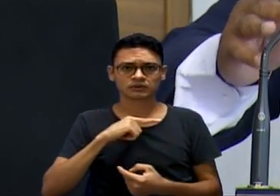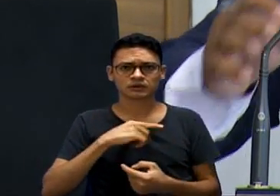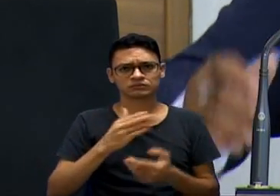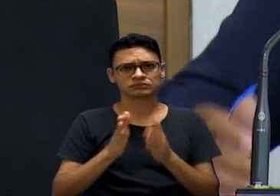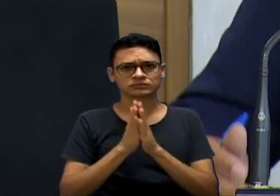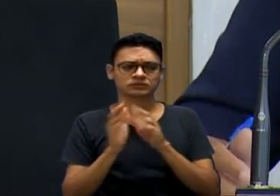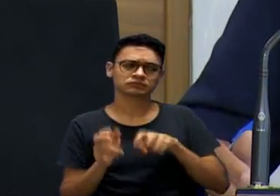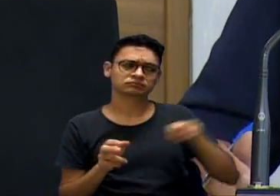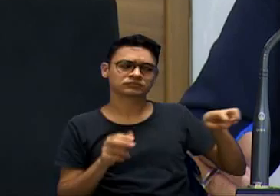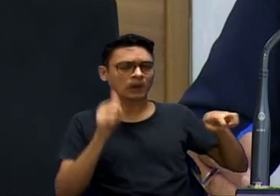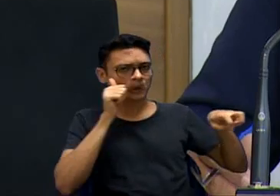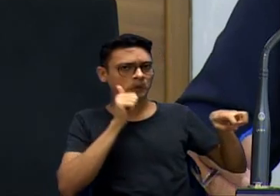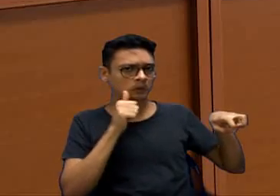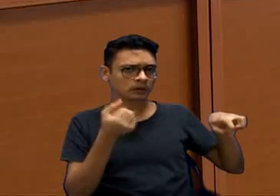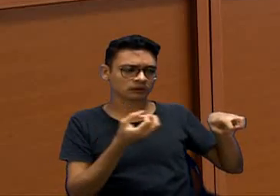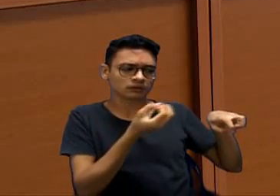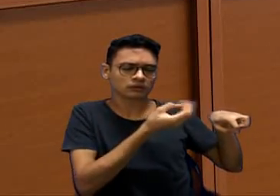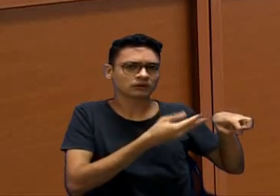que aí ela...